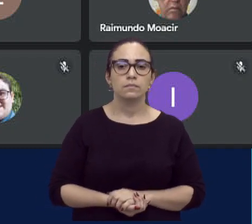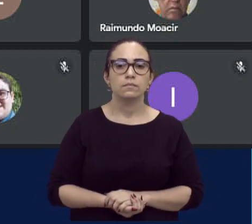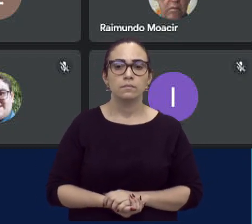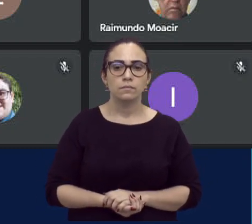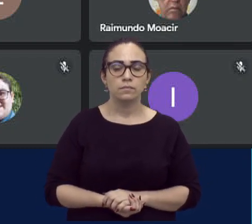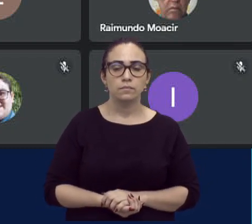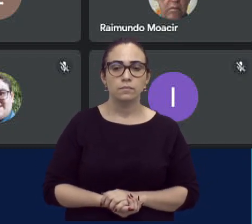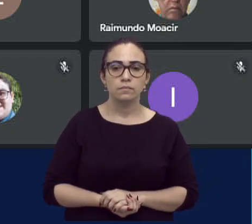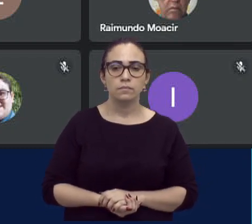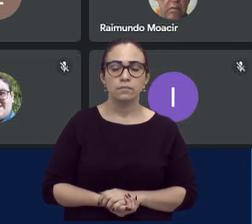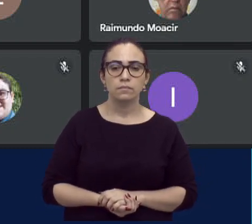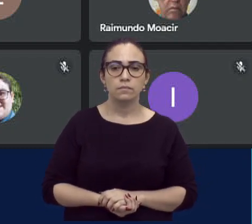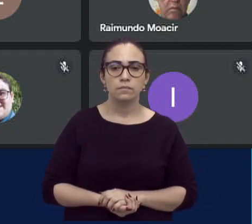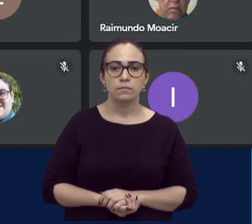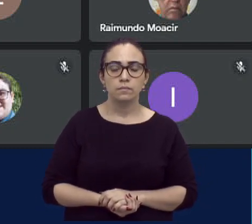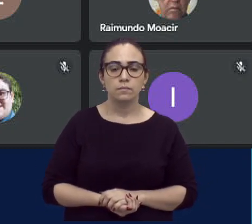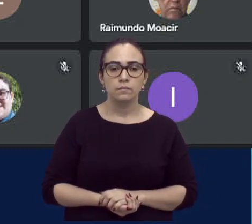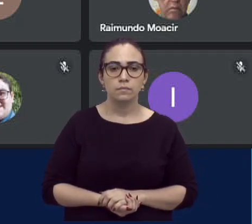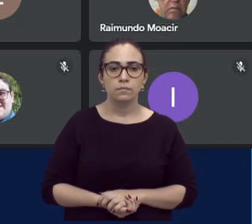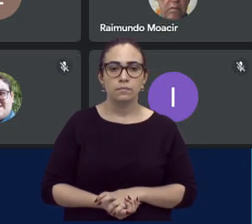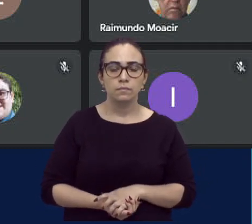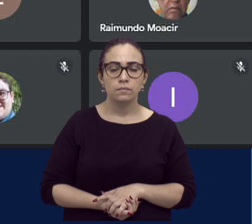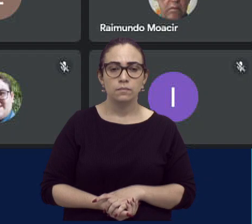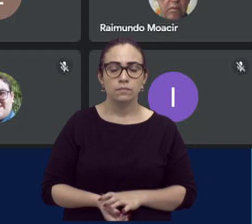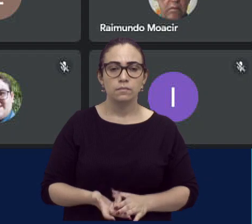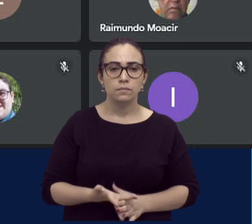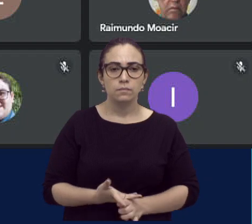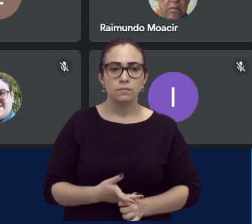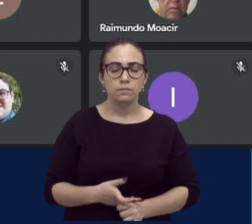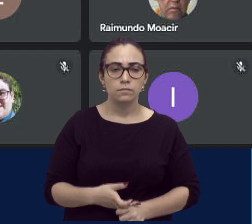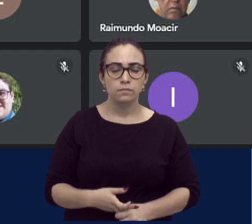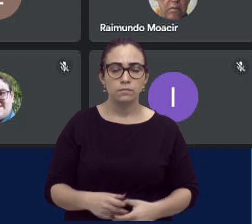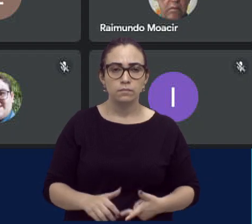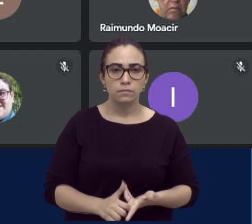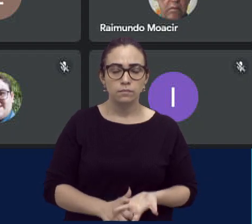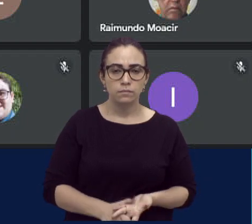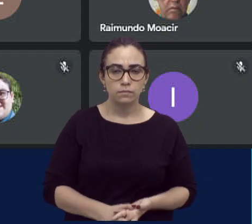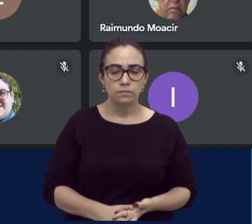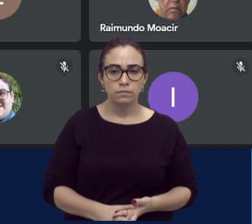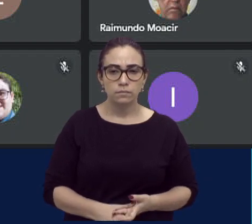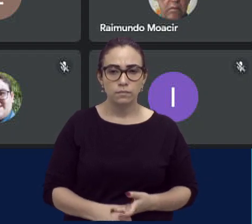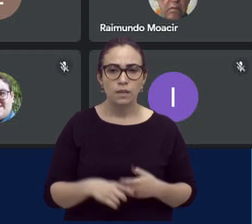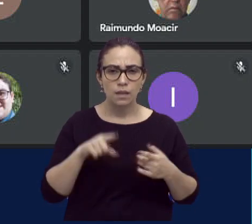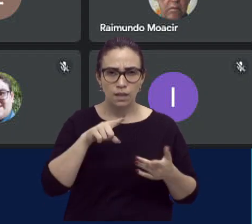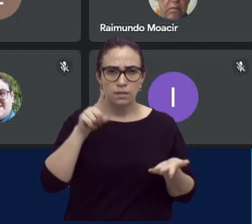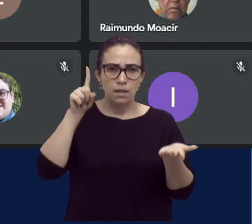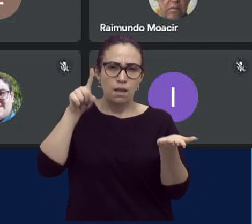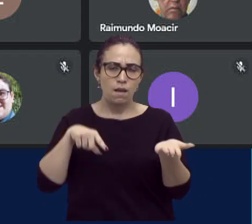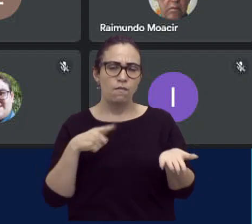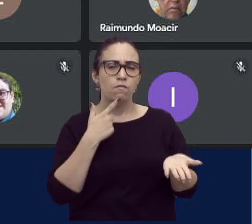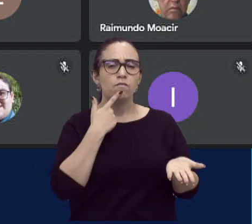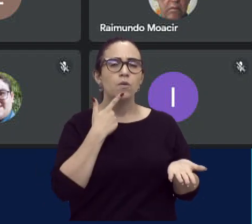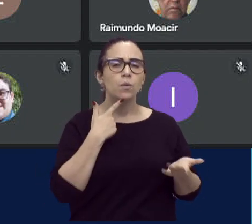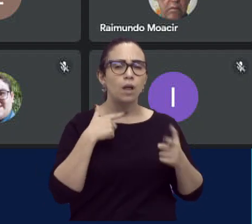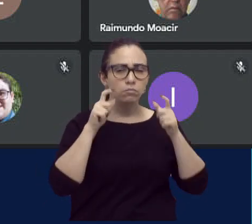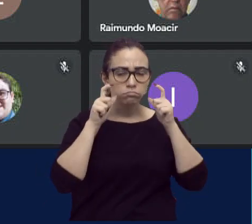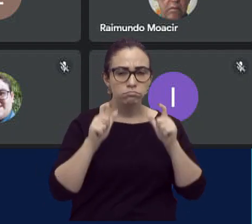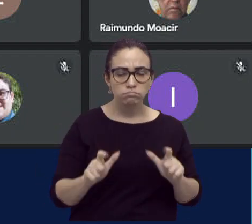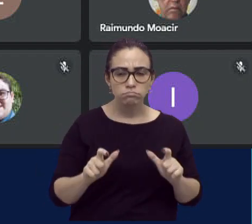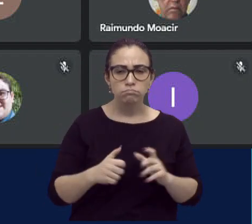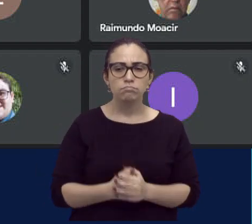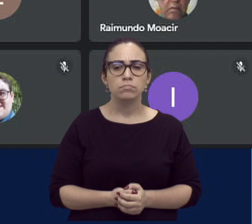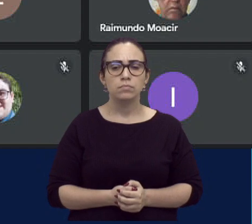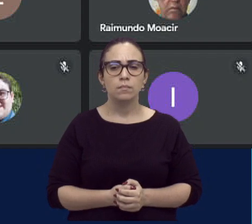Eu quero isso mesmo. Esse é o meu desejo real, né? Quais